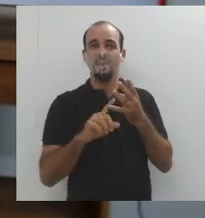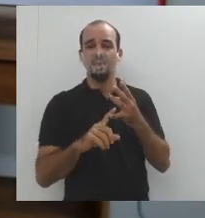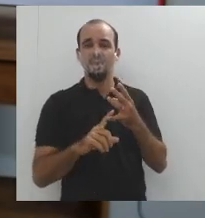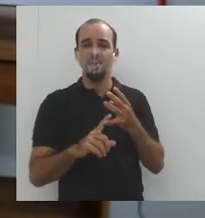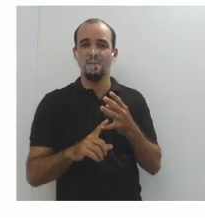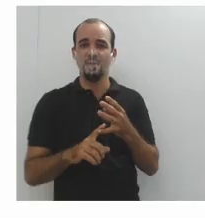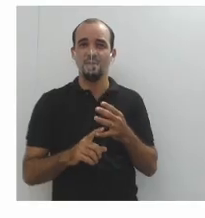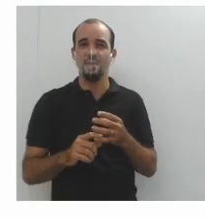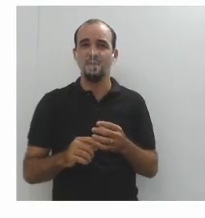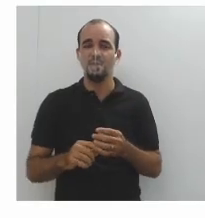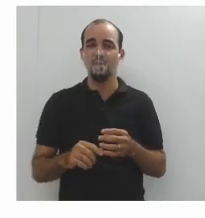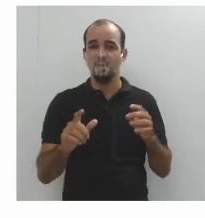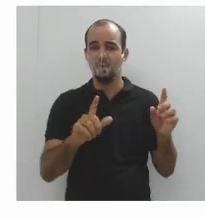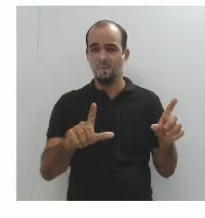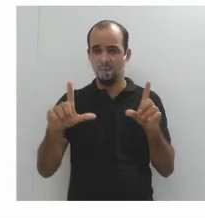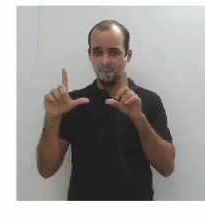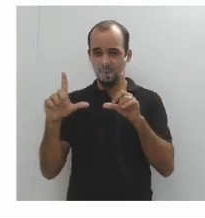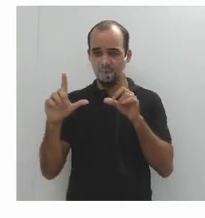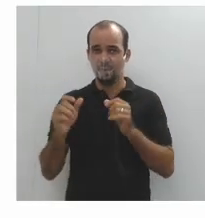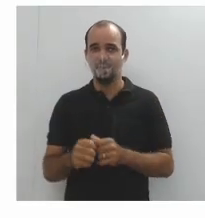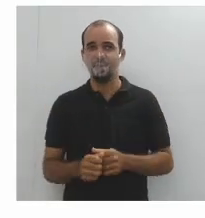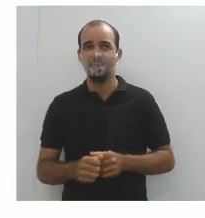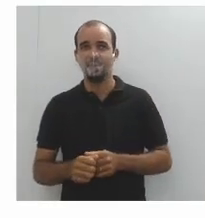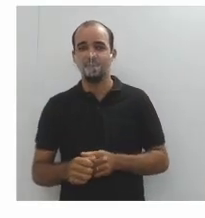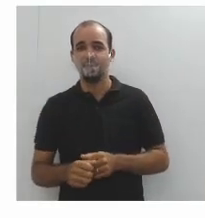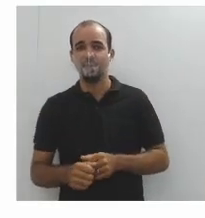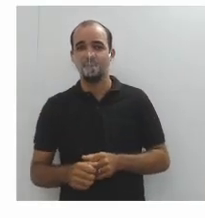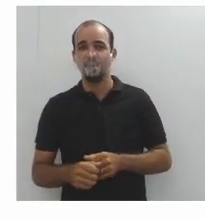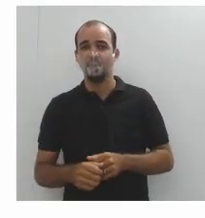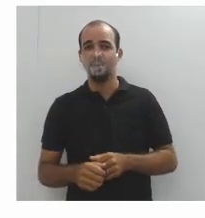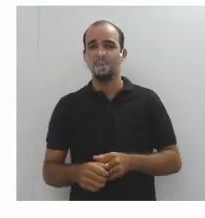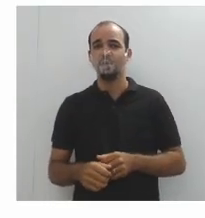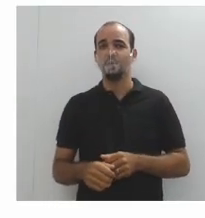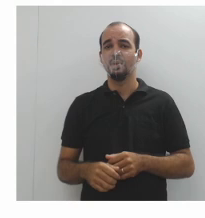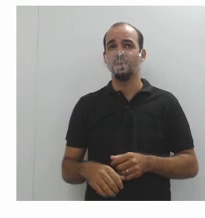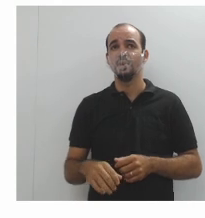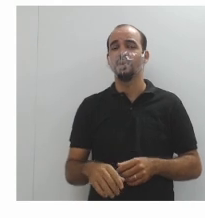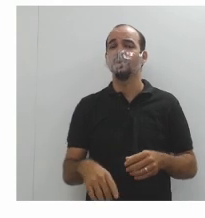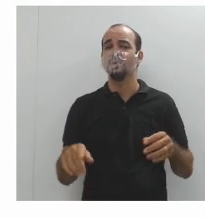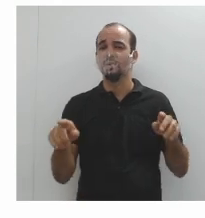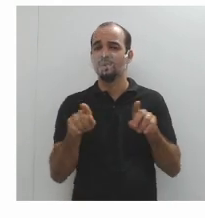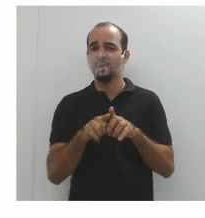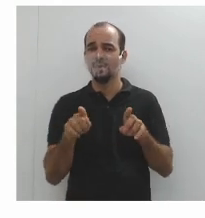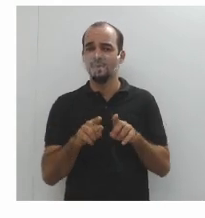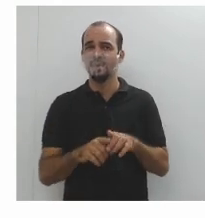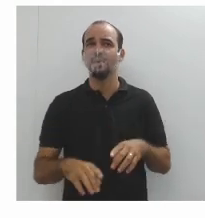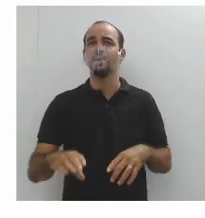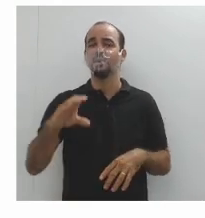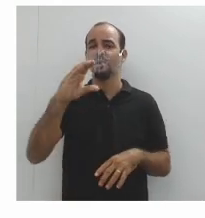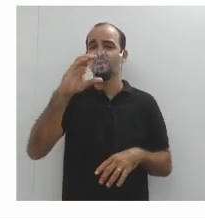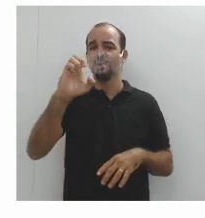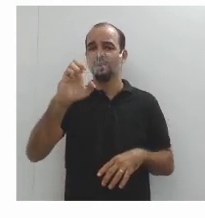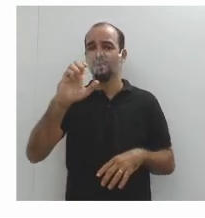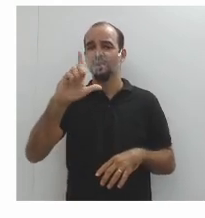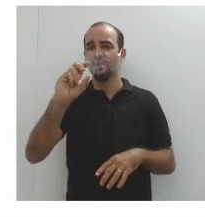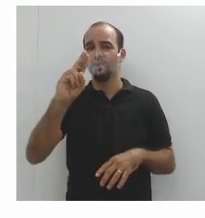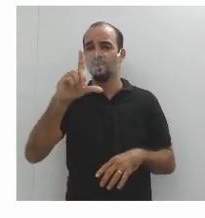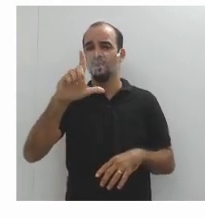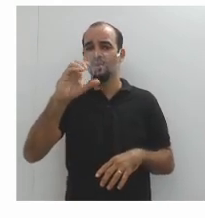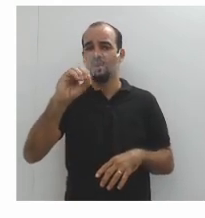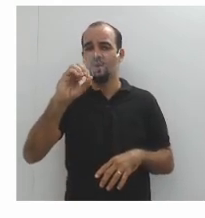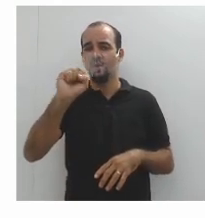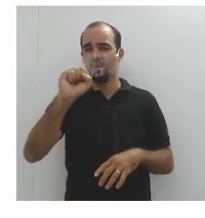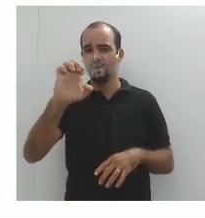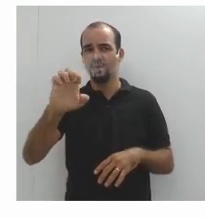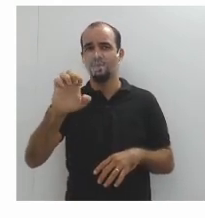Foca no slide agora. Nós temos, gente, também a celulose. Agora,